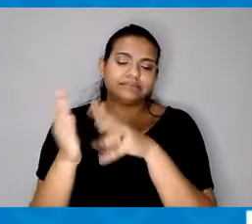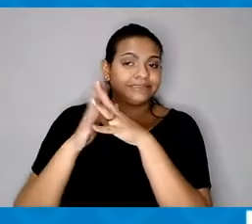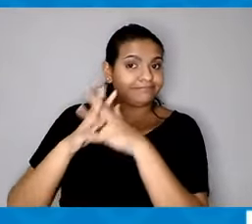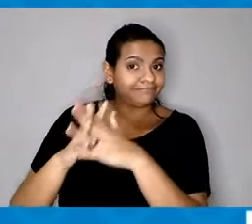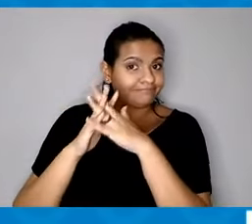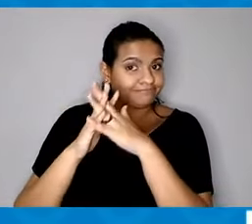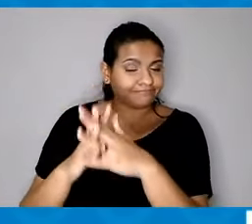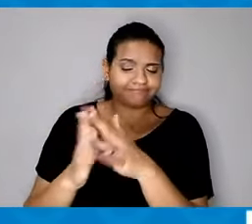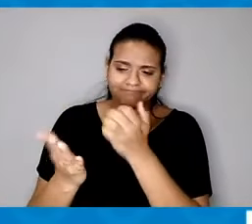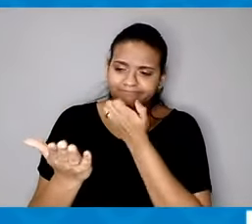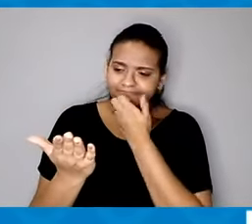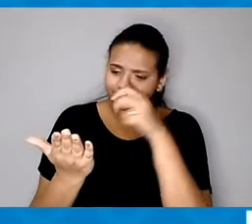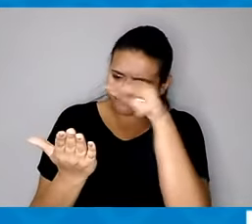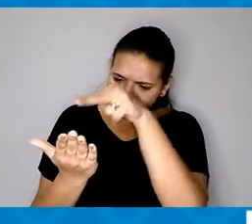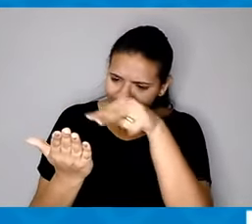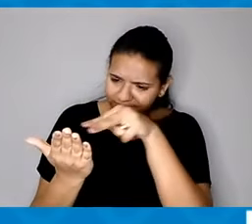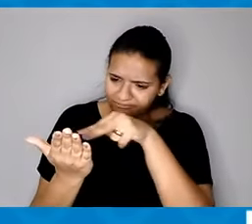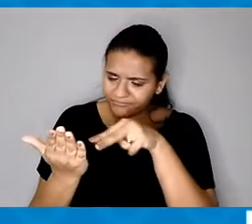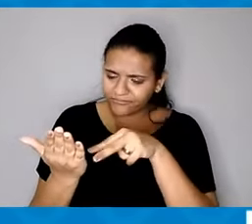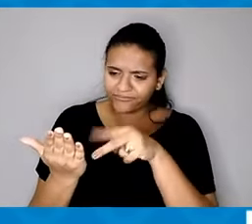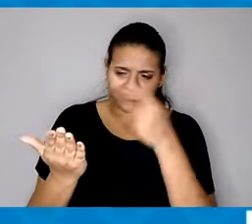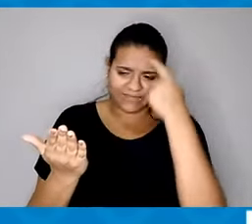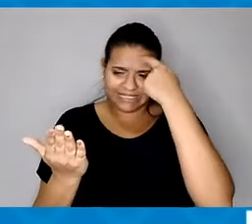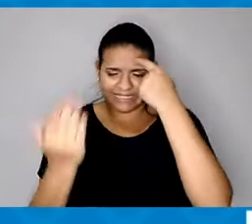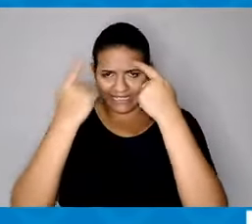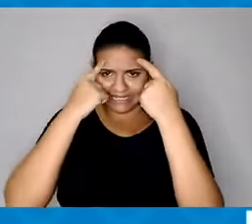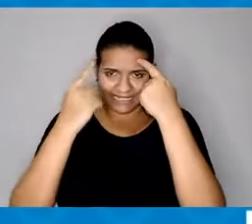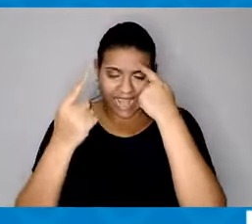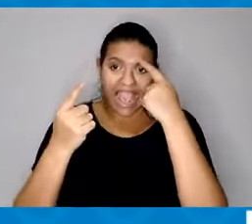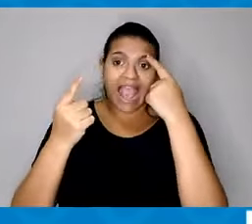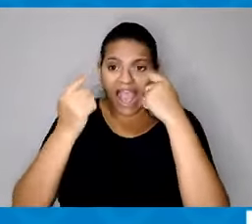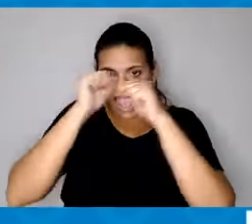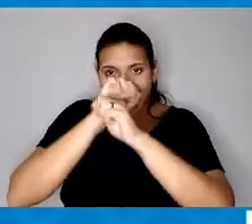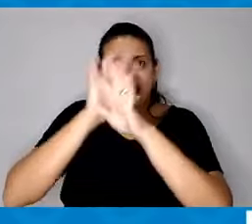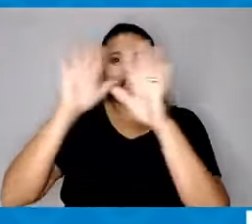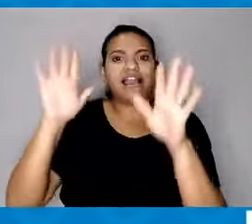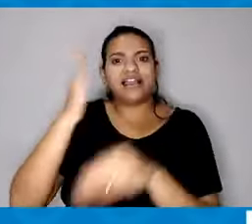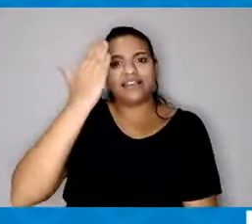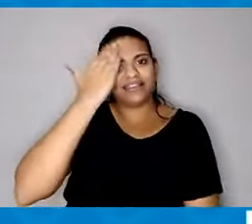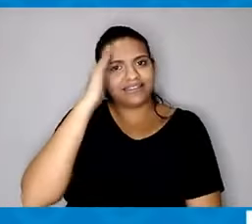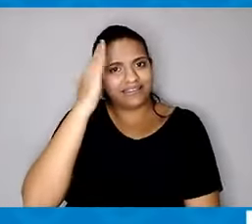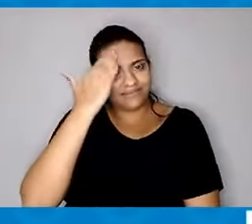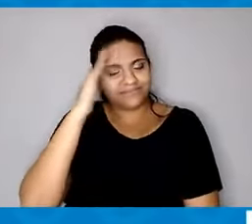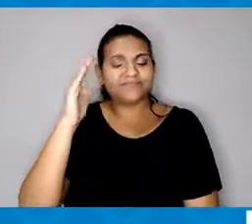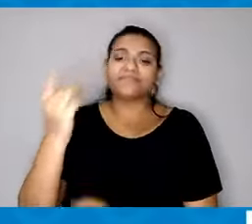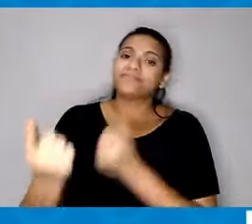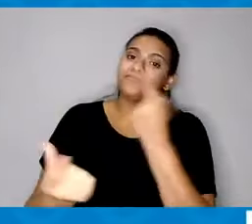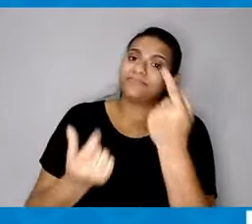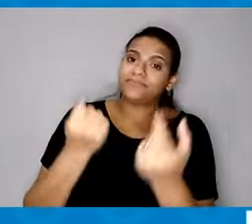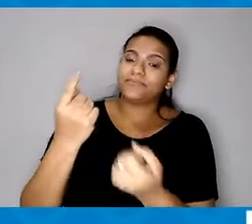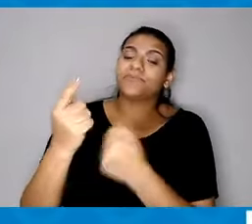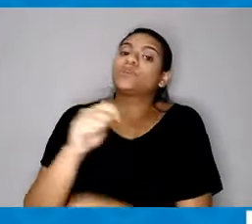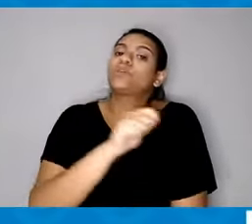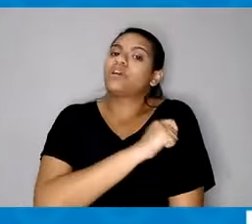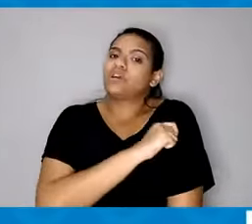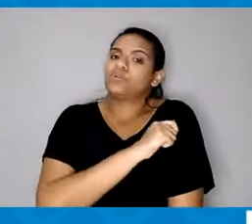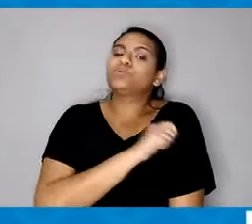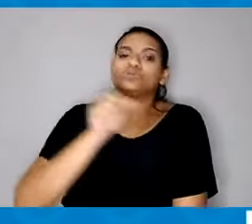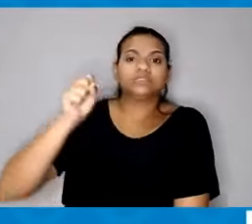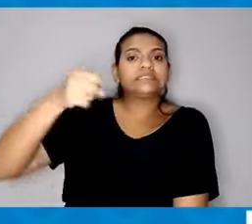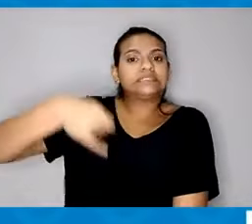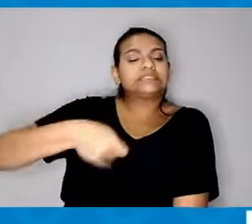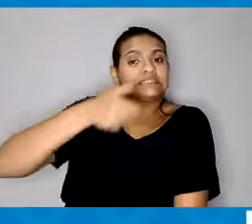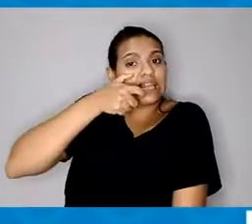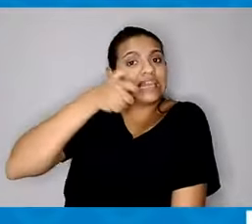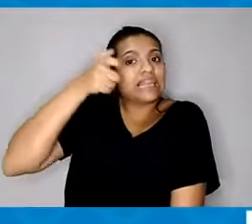interessante. Vai ter algum estudante que se interesse por isso, estudantes que, inclusive, a gente vai gradualmente formando para, quem sabe, eles